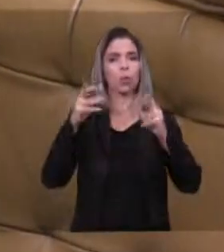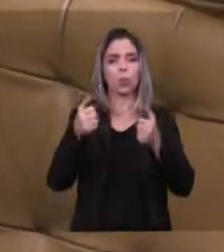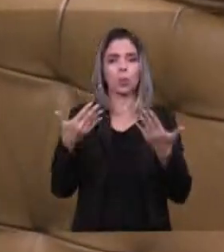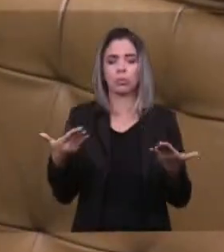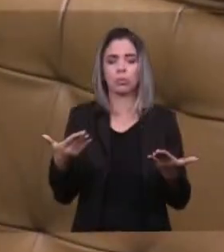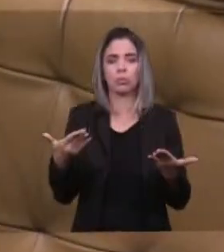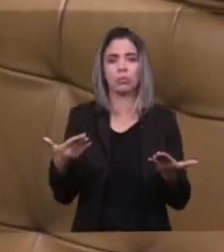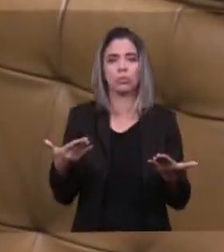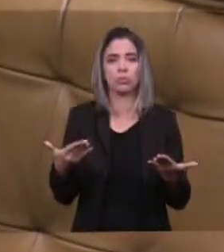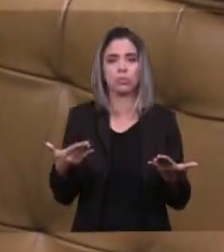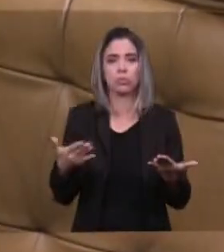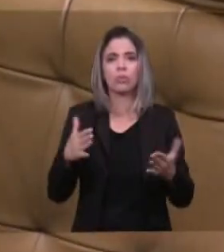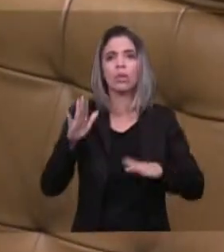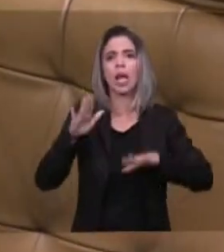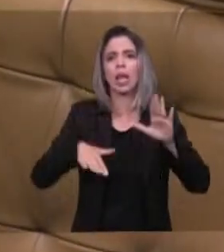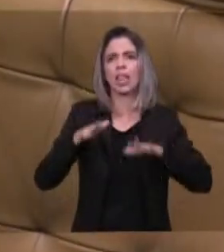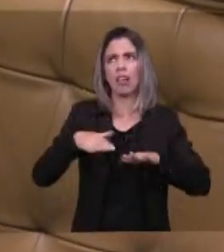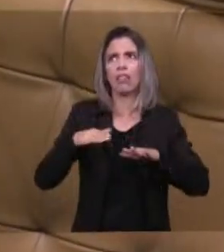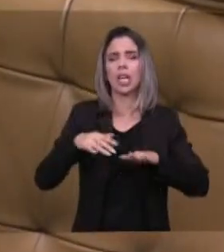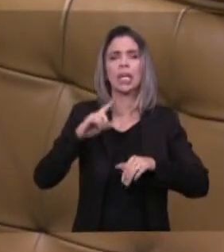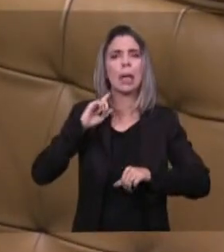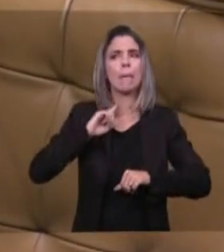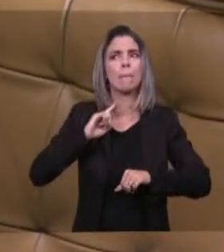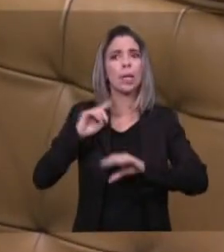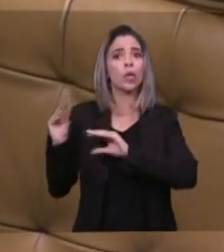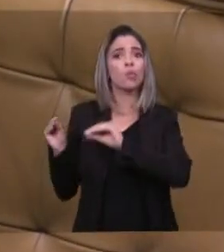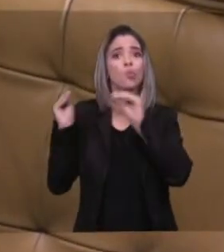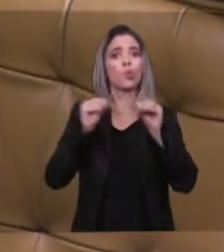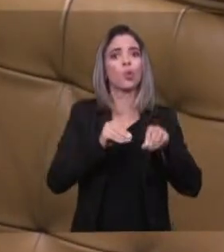Tinha vindo, sobretudo, talvez de Minas Gerais,